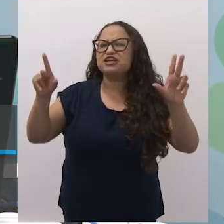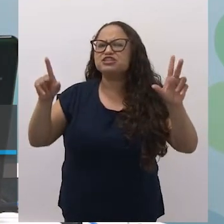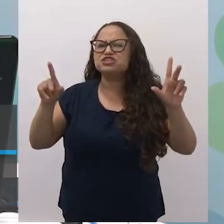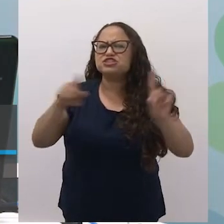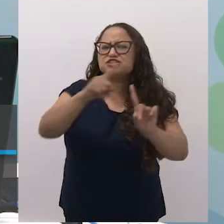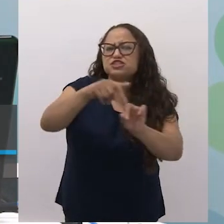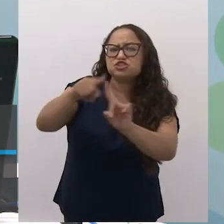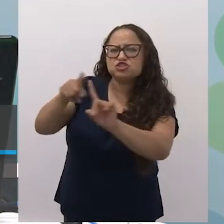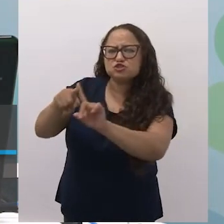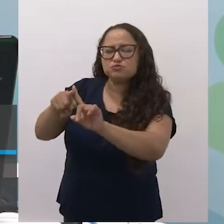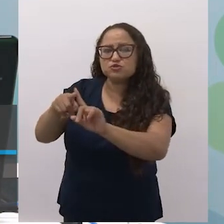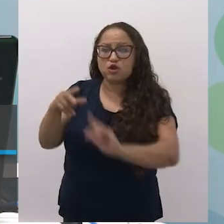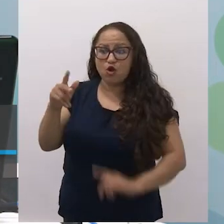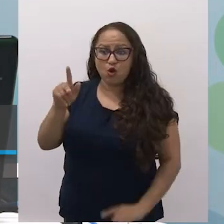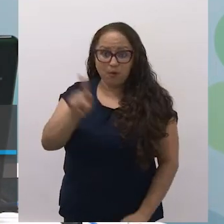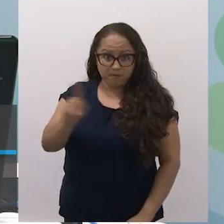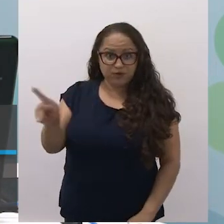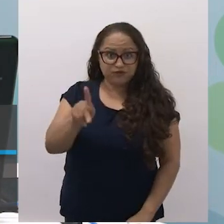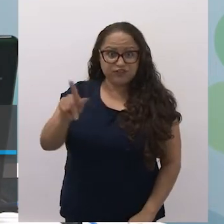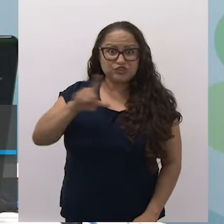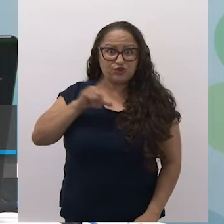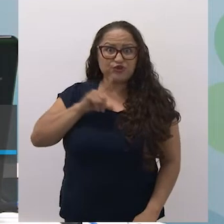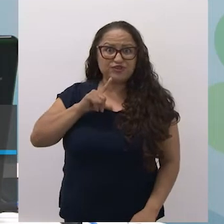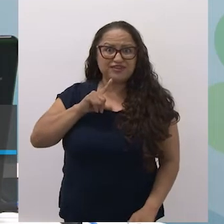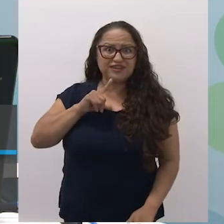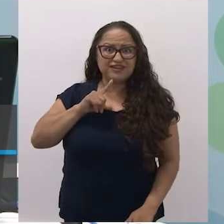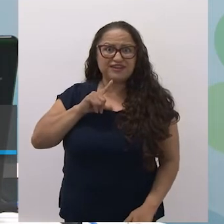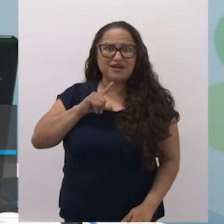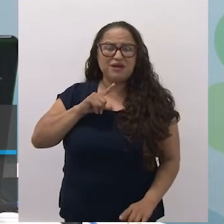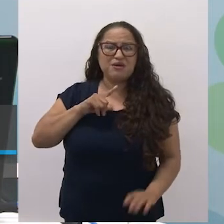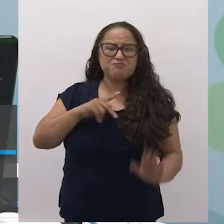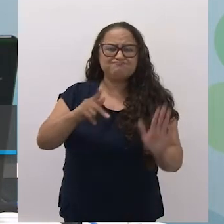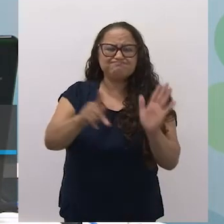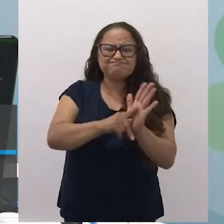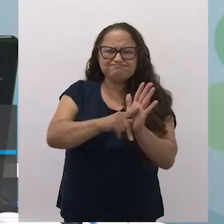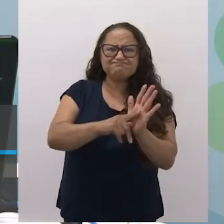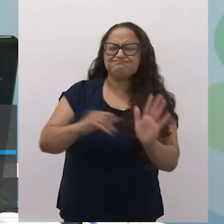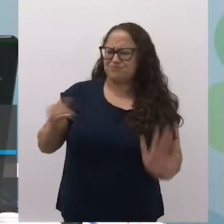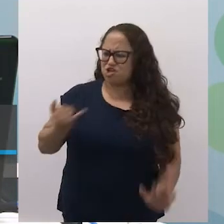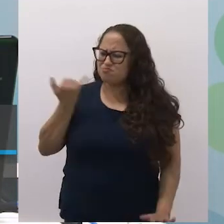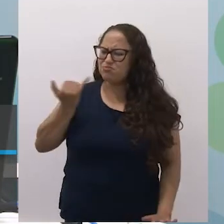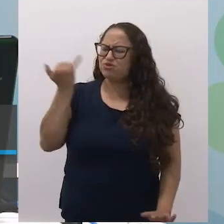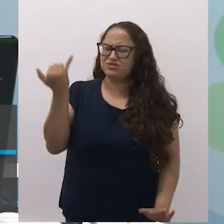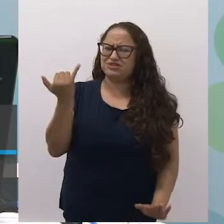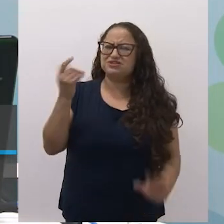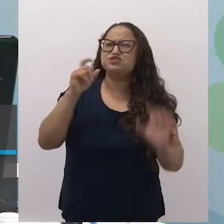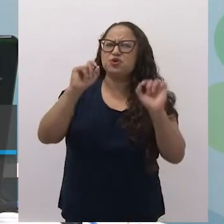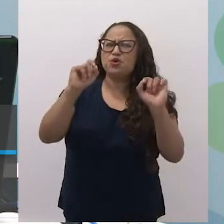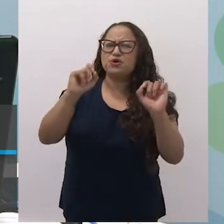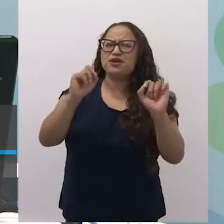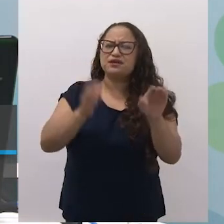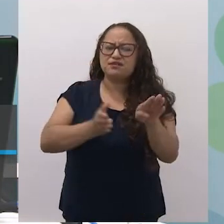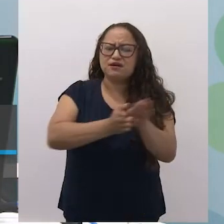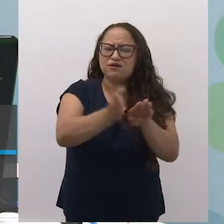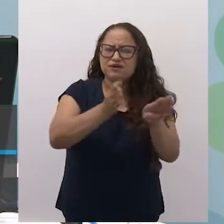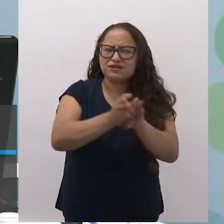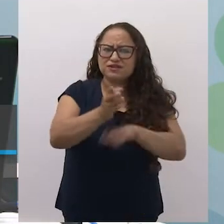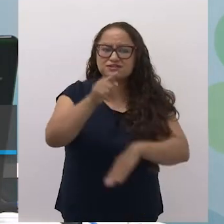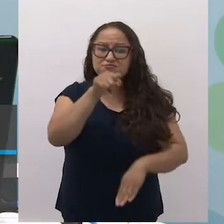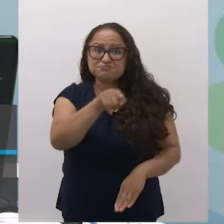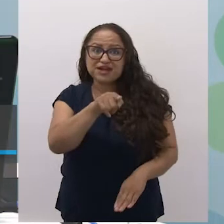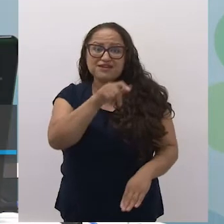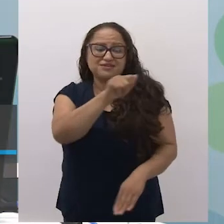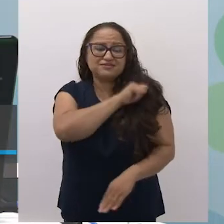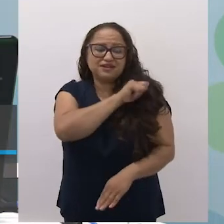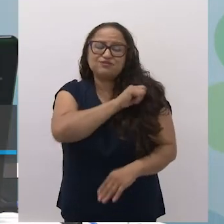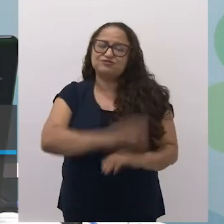um papel muito importante do direcionamento, da orientação para esse estudante. Claro que, ao